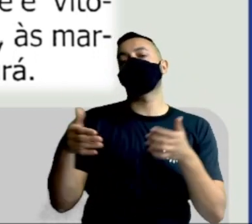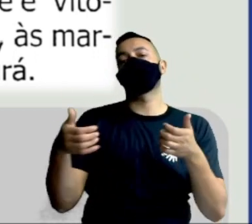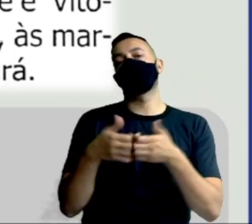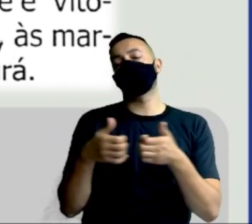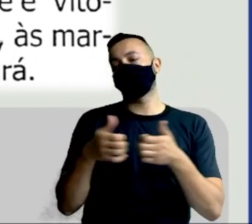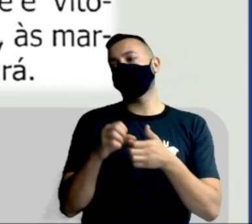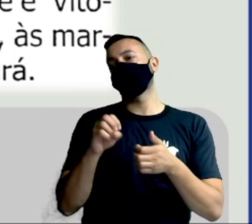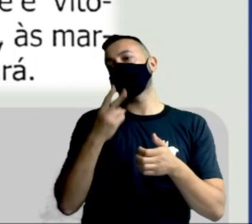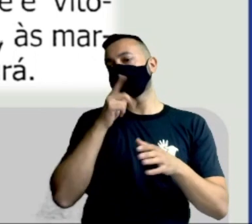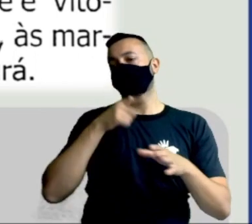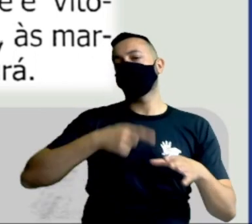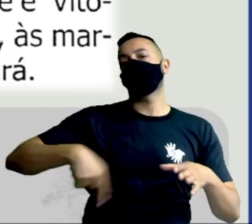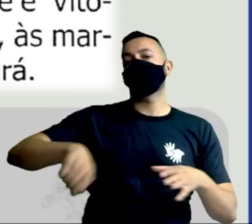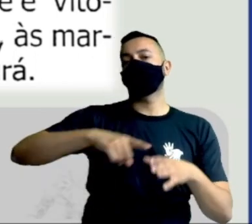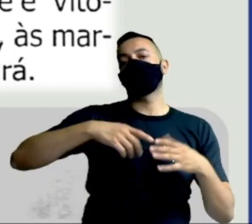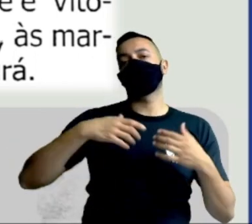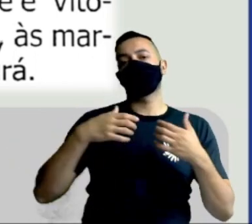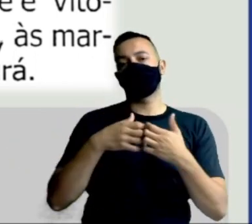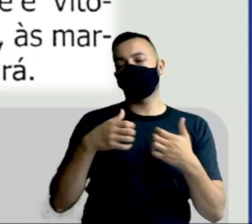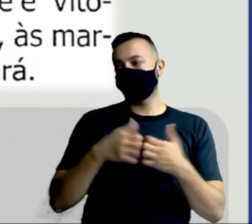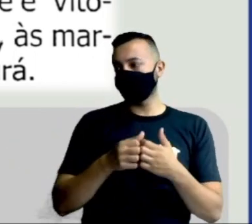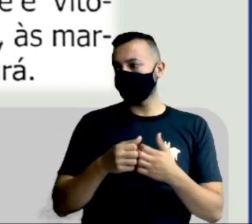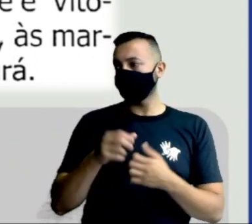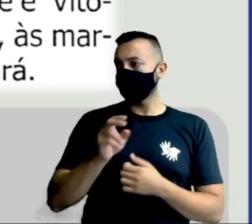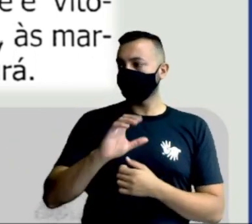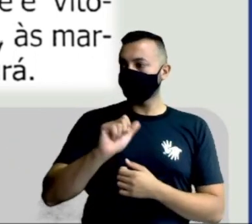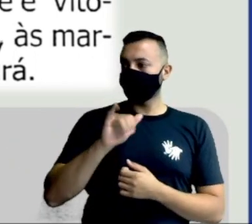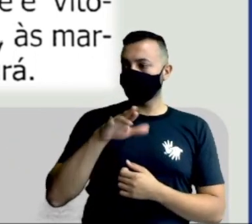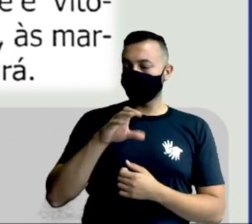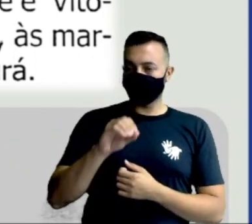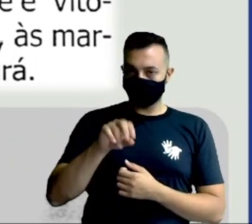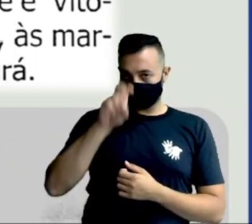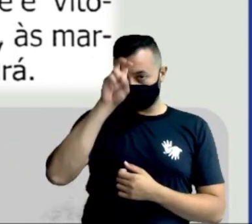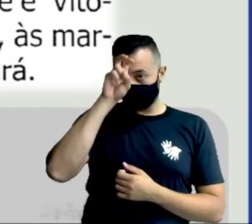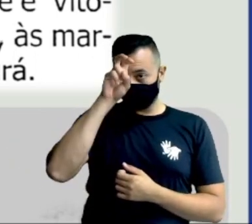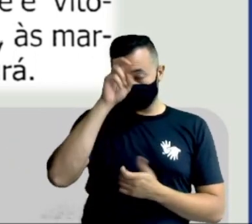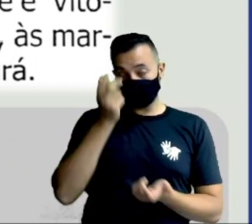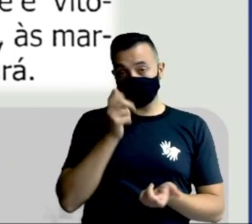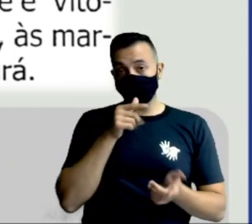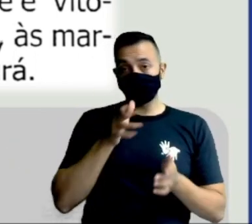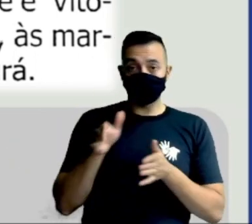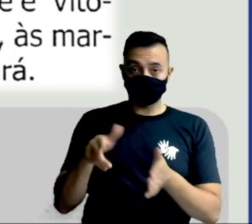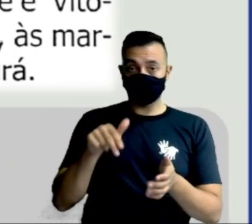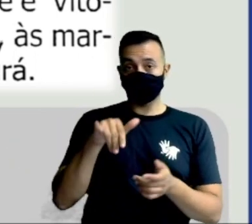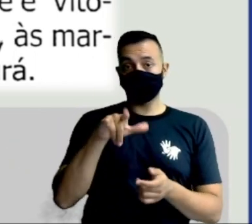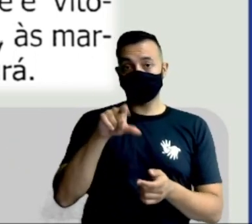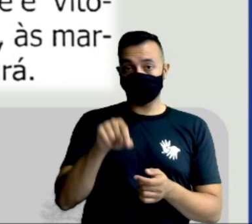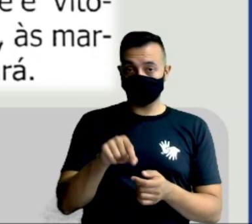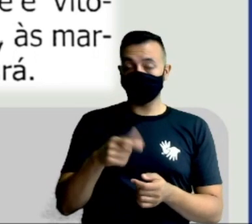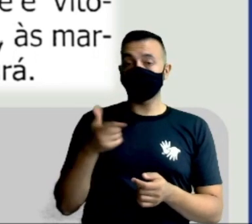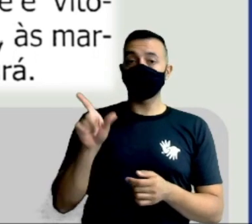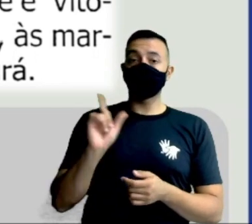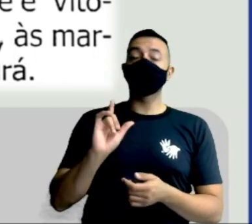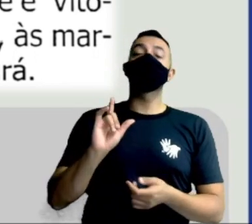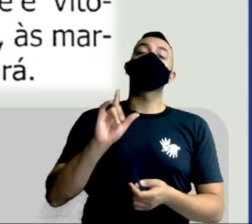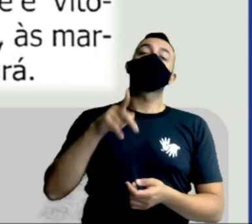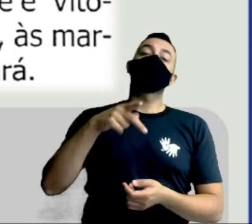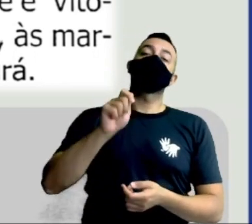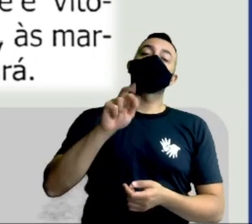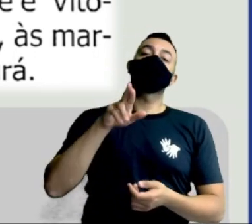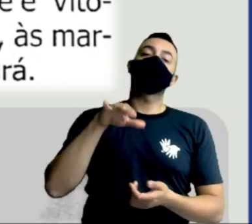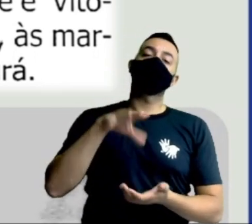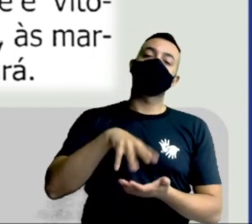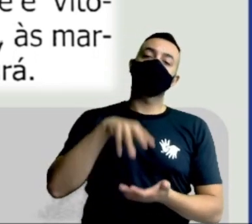beira de lagos. Por exemplo, Cairo, no Egito, às margens do rio Nilo. Paris, capital